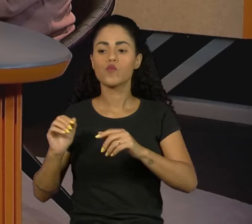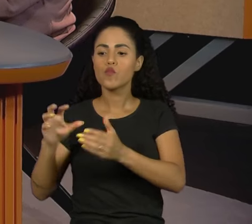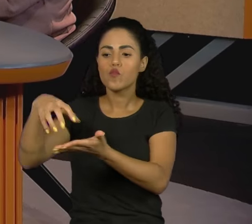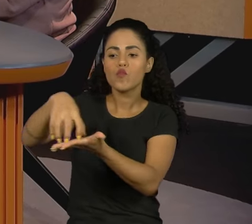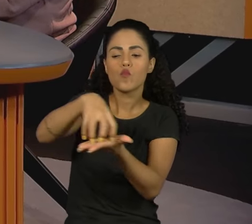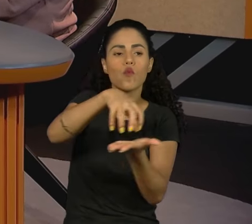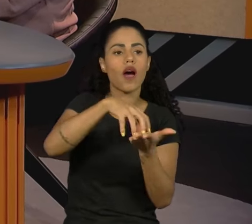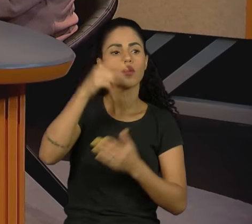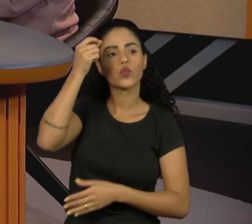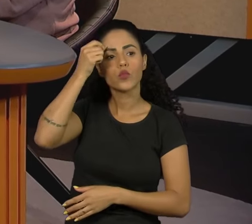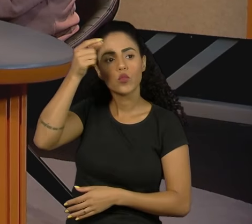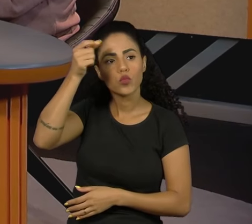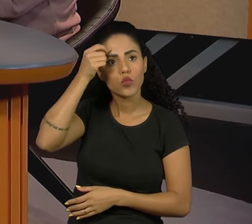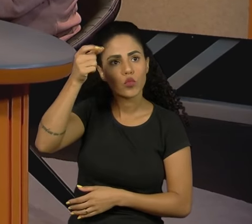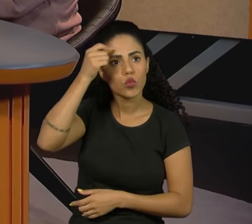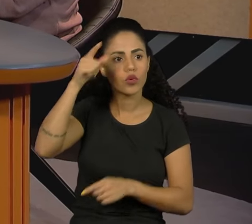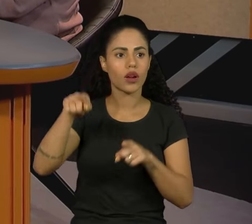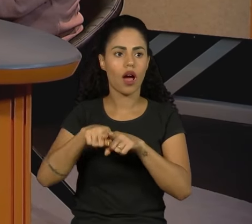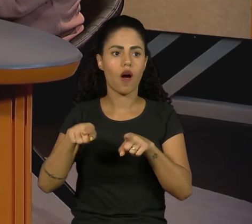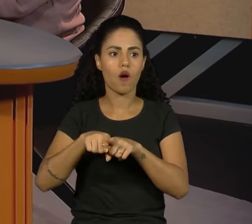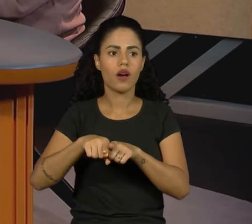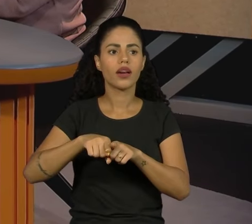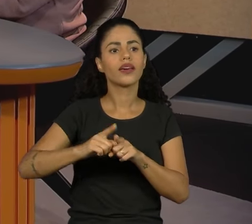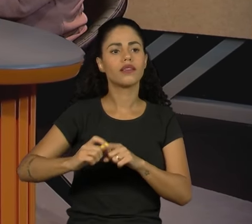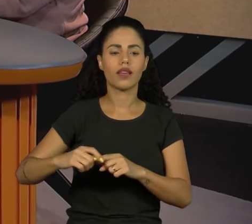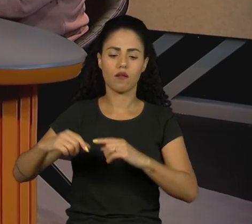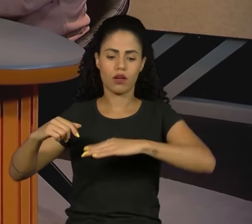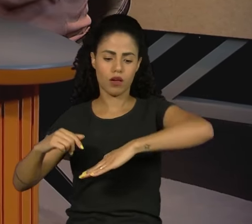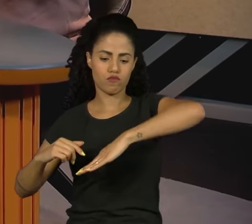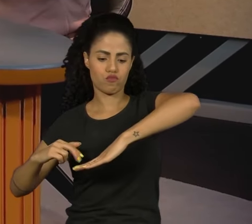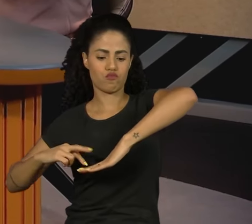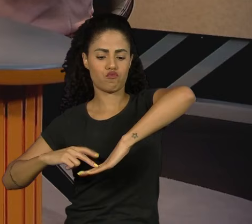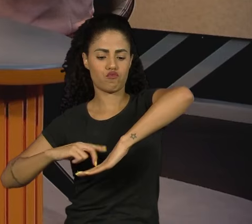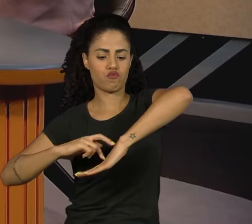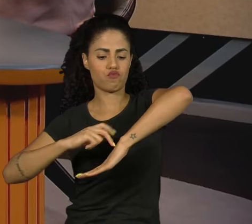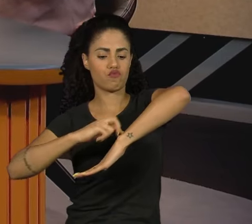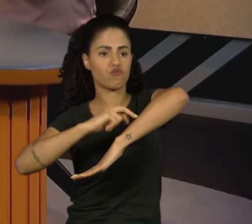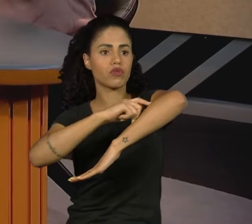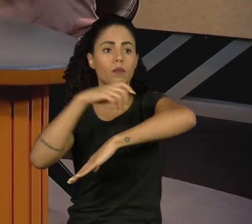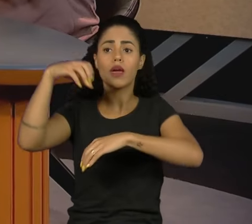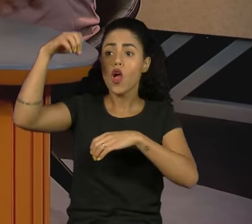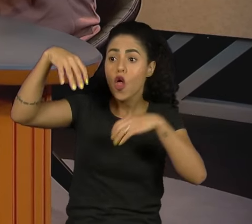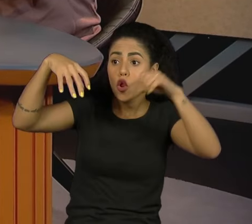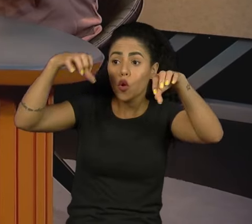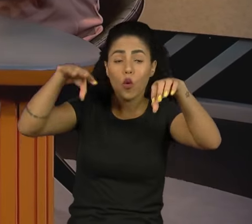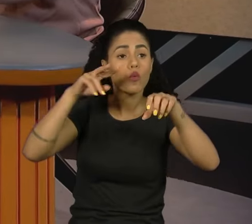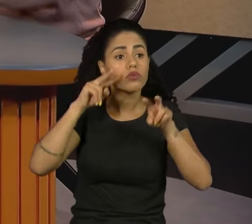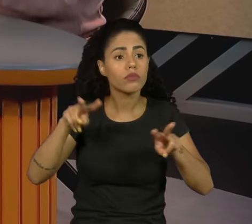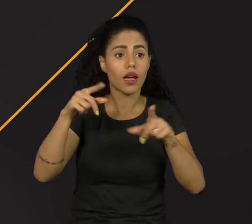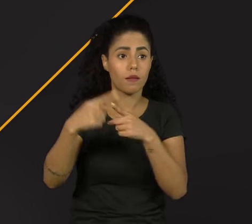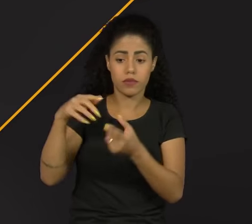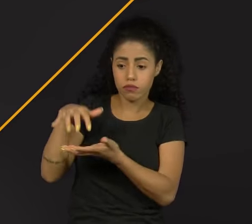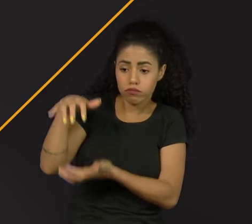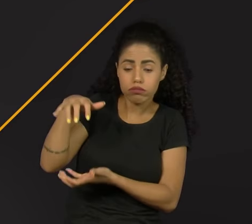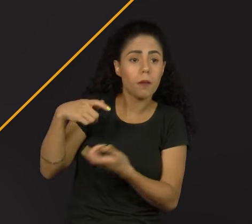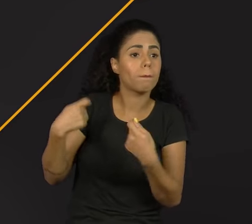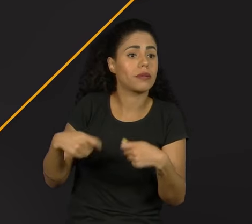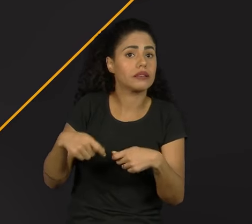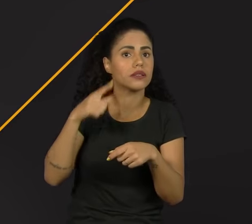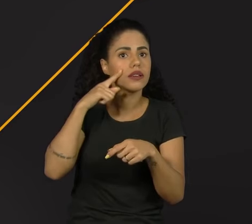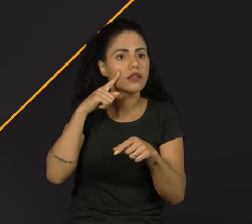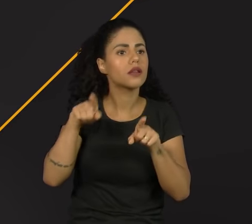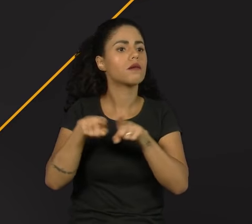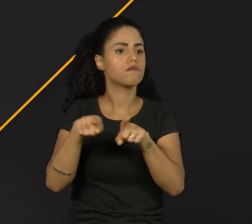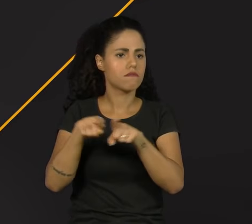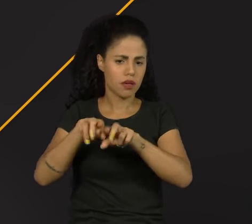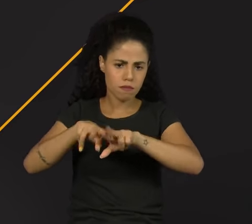culturais, onde você tem rampas, luminosidade. Onde a arquitetura respeita as pessoas. A